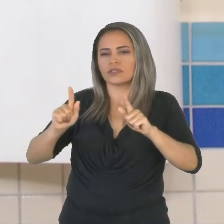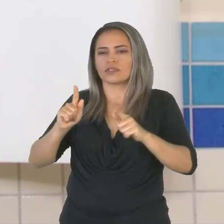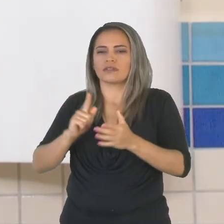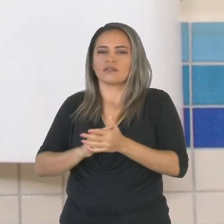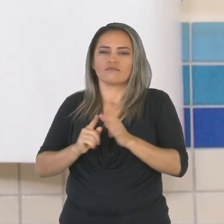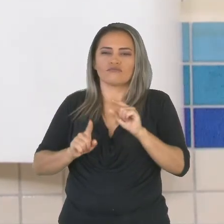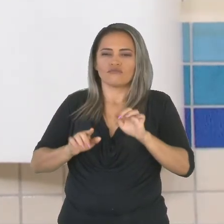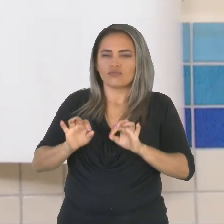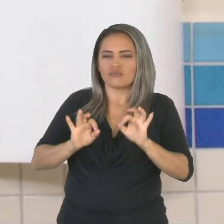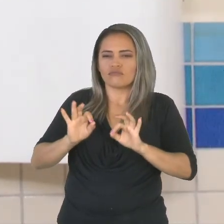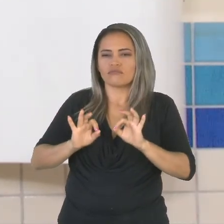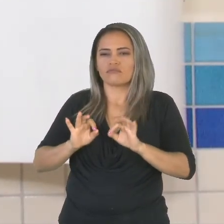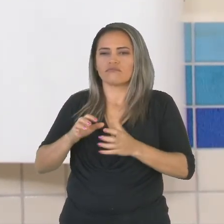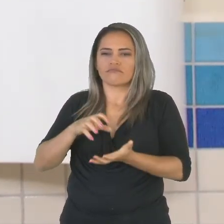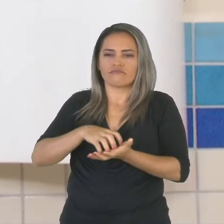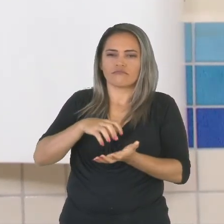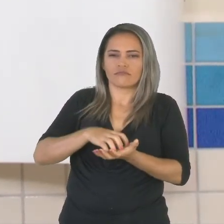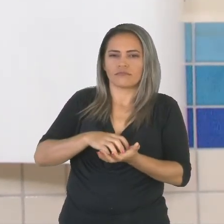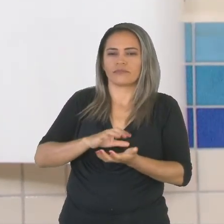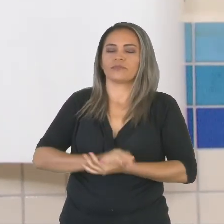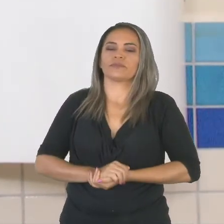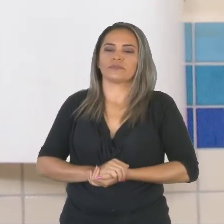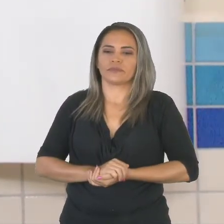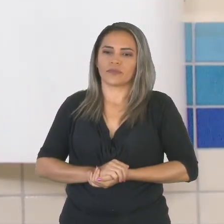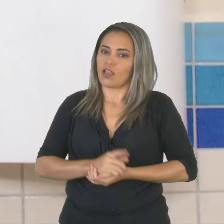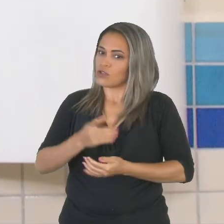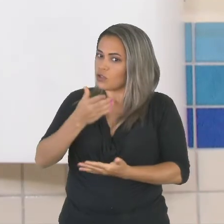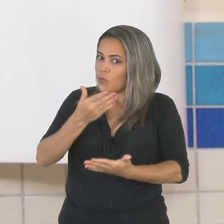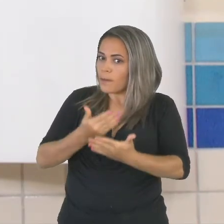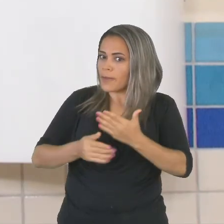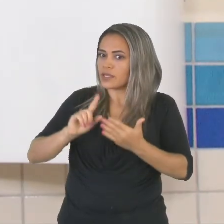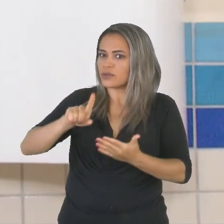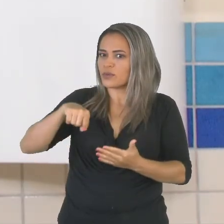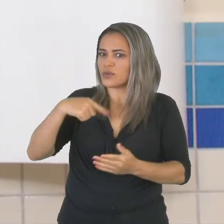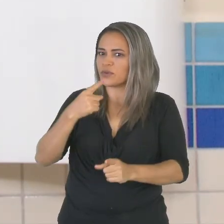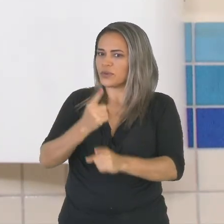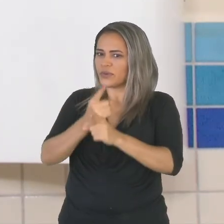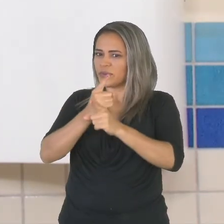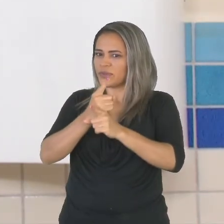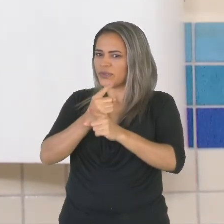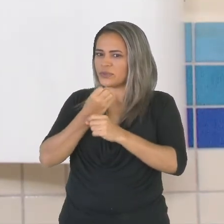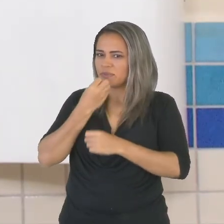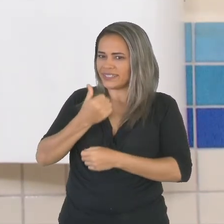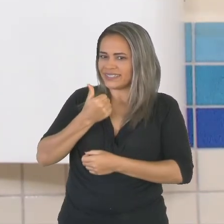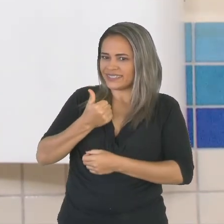central, moda, média e mediana. Então não perca o próximo encontro, beleza?